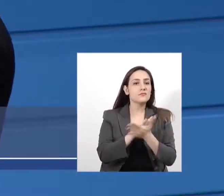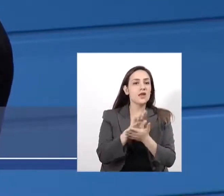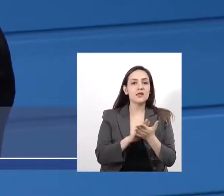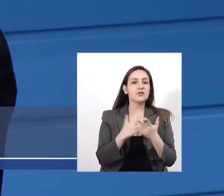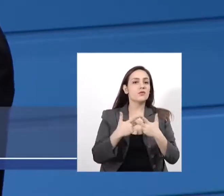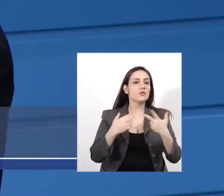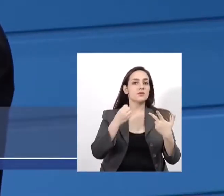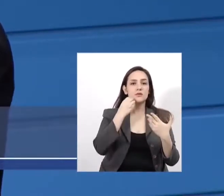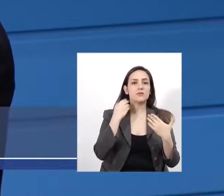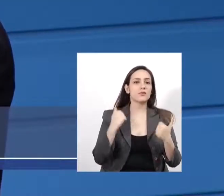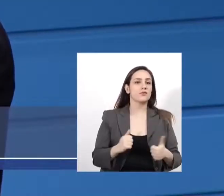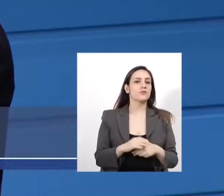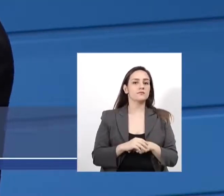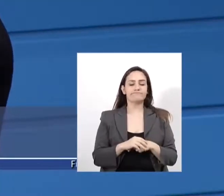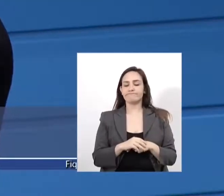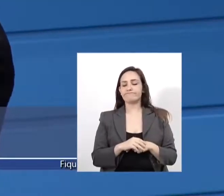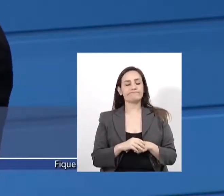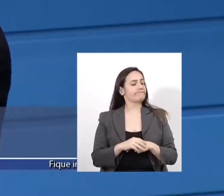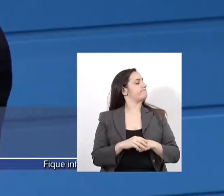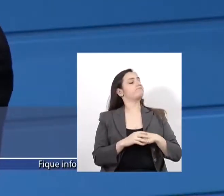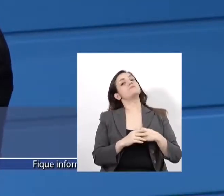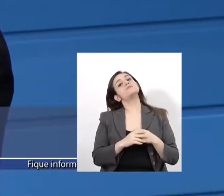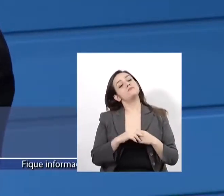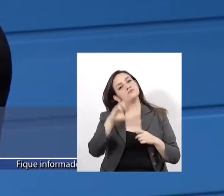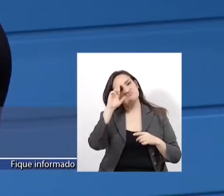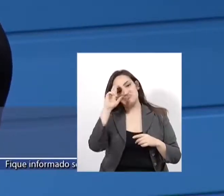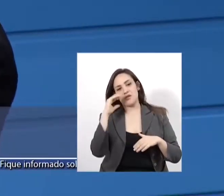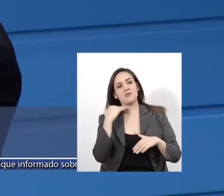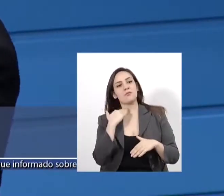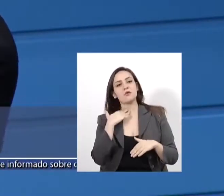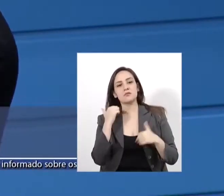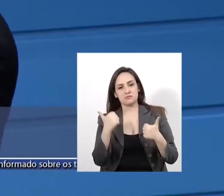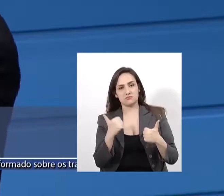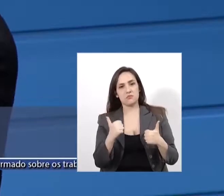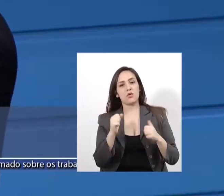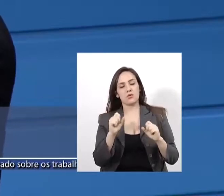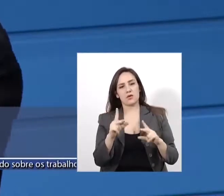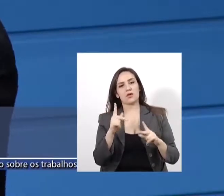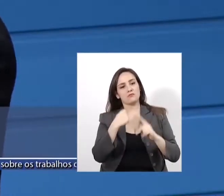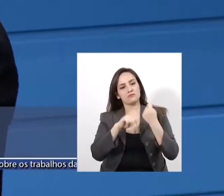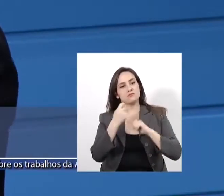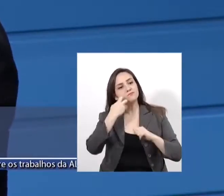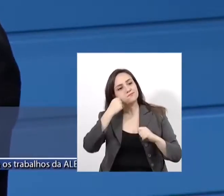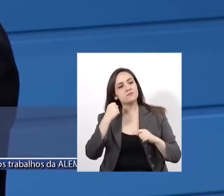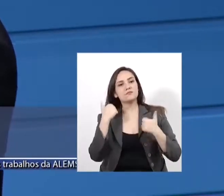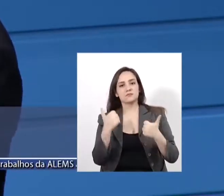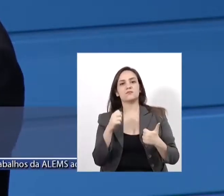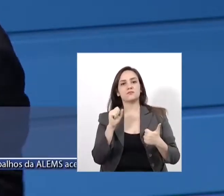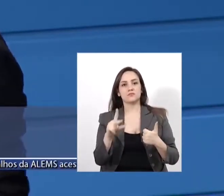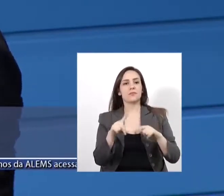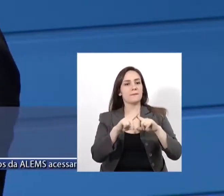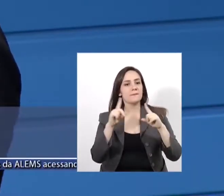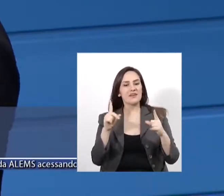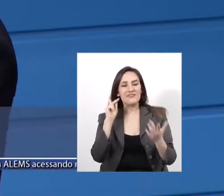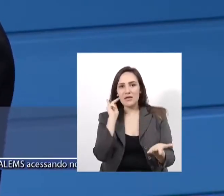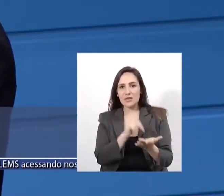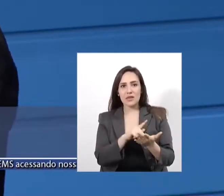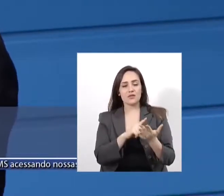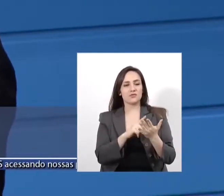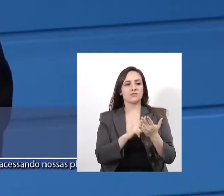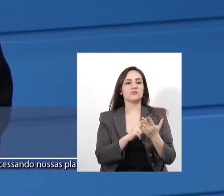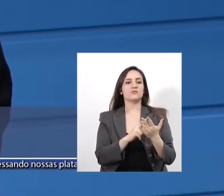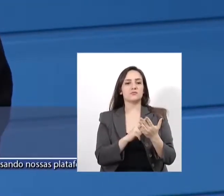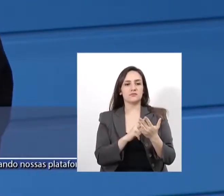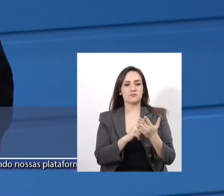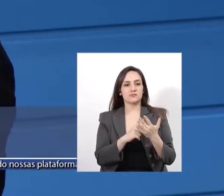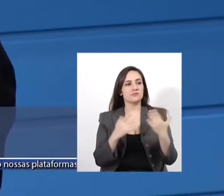sei, igual você antes falou. Os banqueiros, né, a bolsa, enfim, mas você não vê na prática, você não vê. Eu fico muito